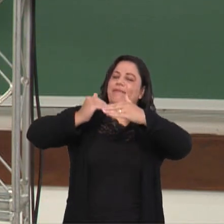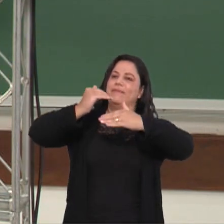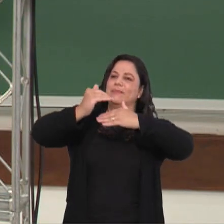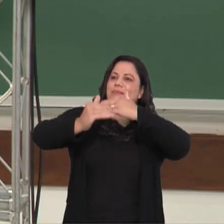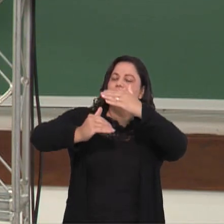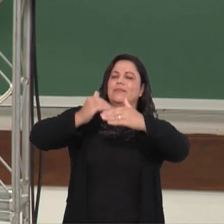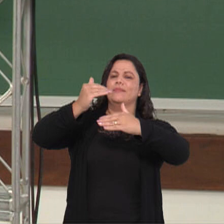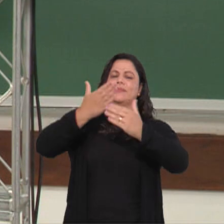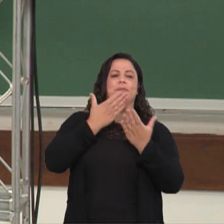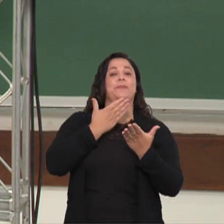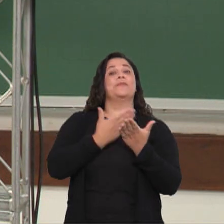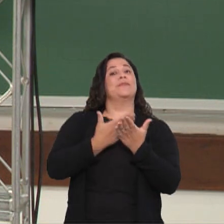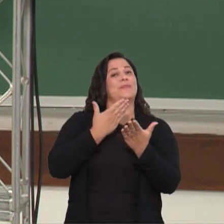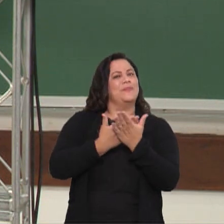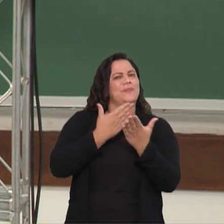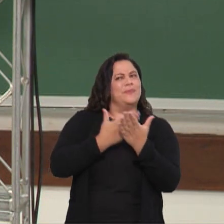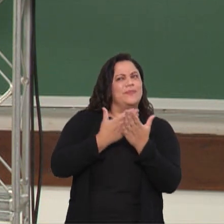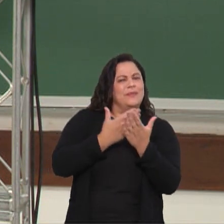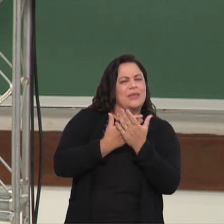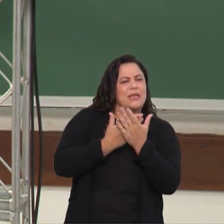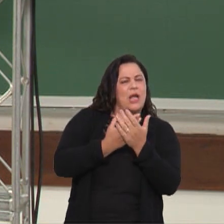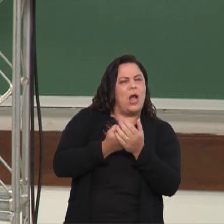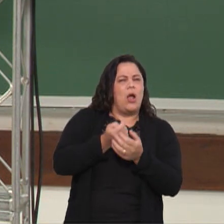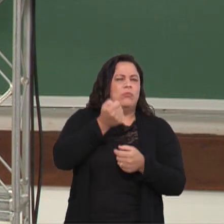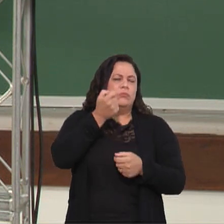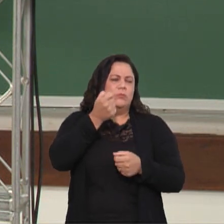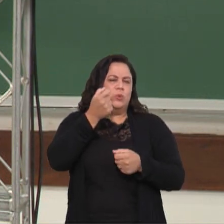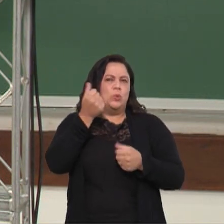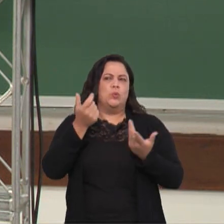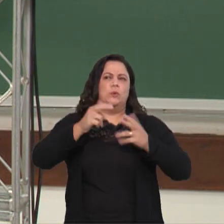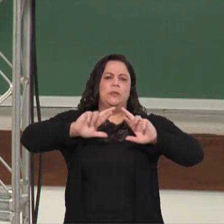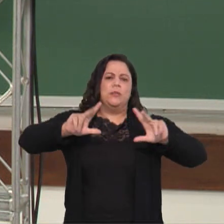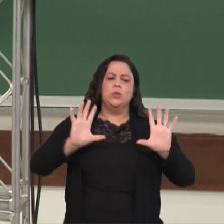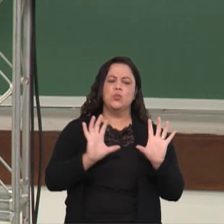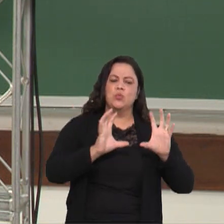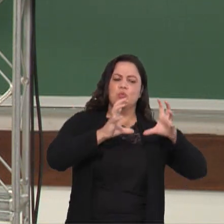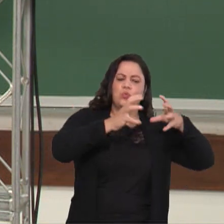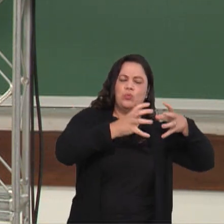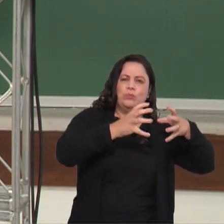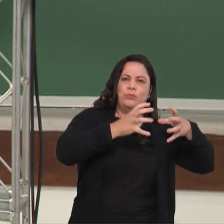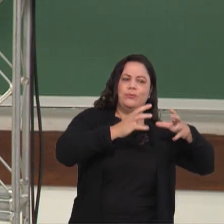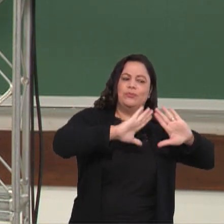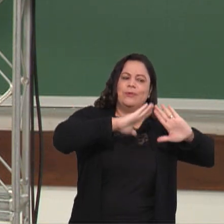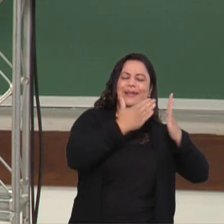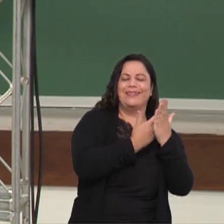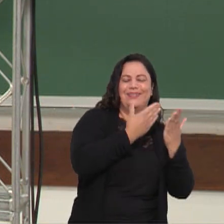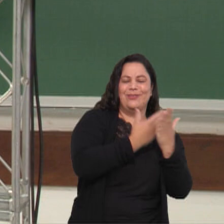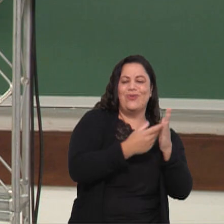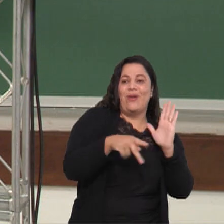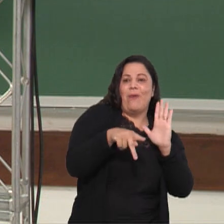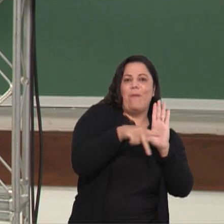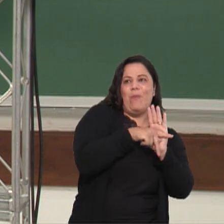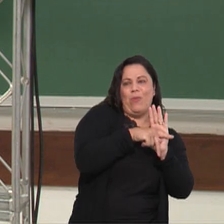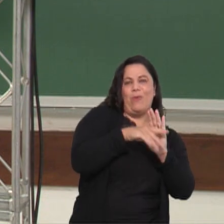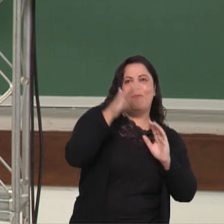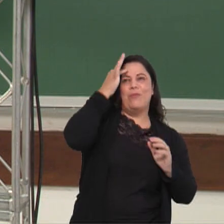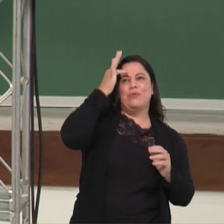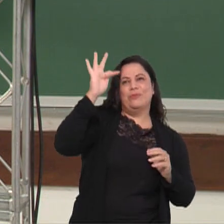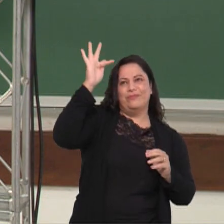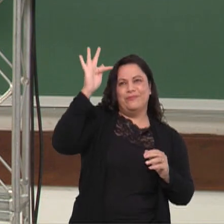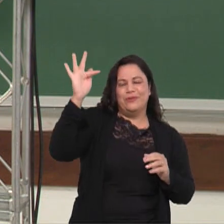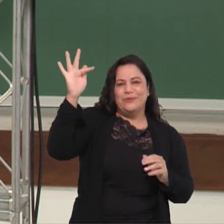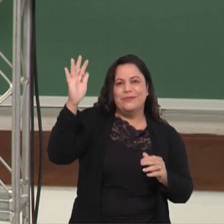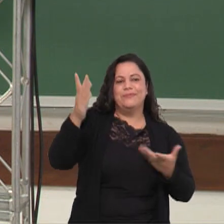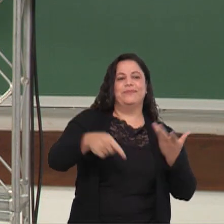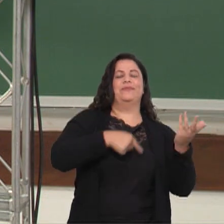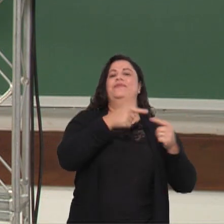a estudar um pouquinho sobre algumas escolas da filosofia que surgiram nesse período chamado helenismo, tá? Então a gente